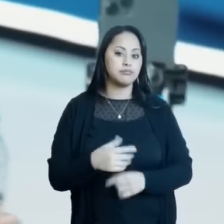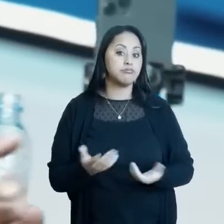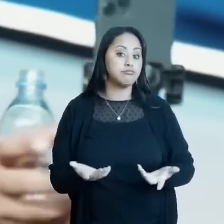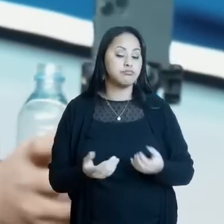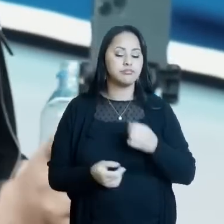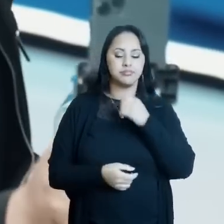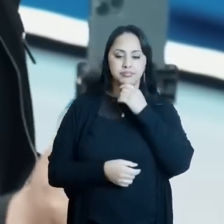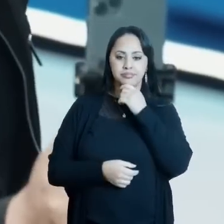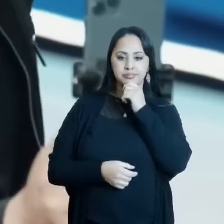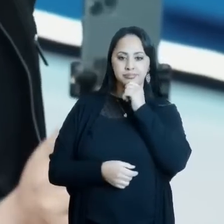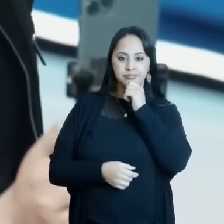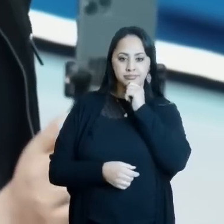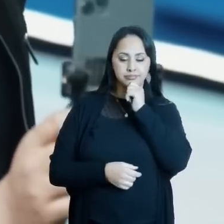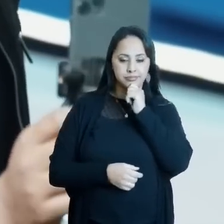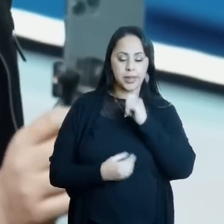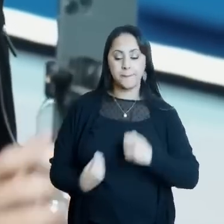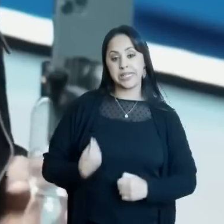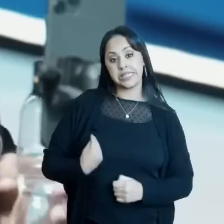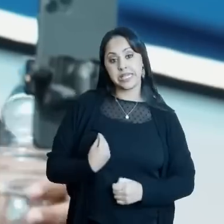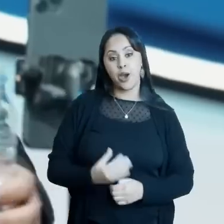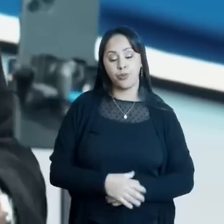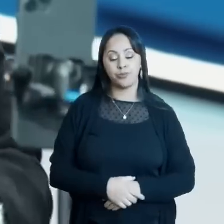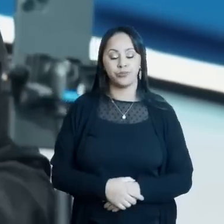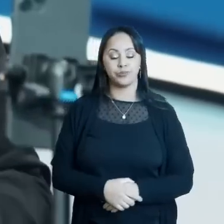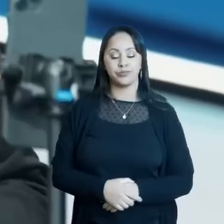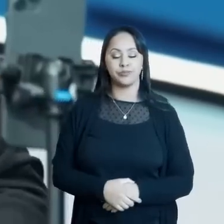Soltar os comentários aqui. Liberar os comentários.